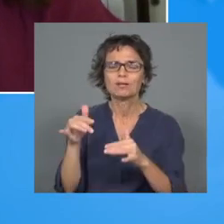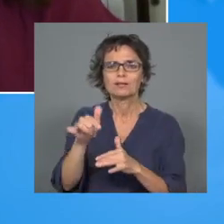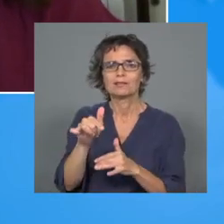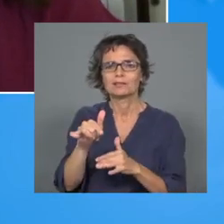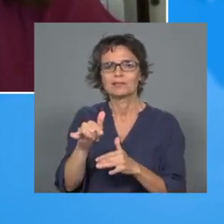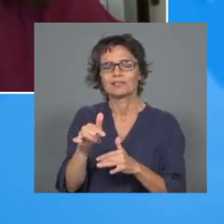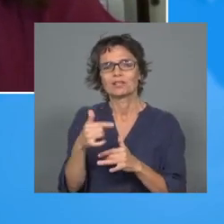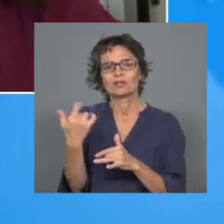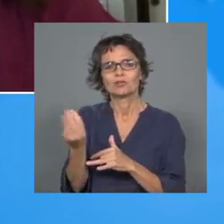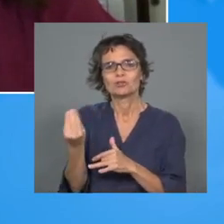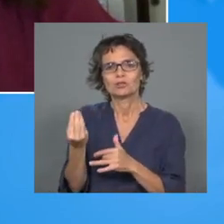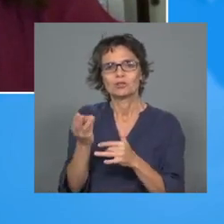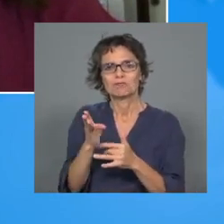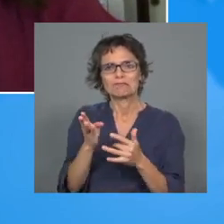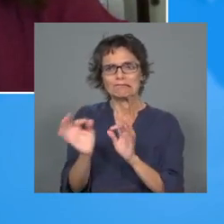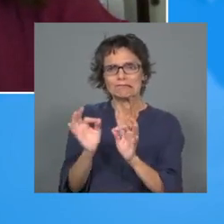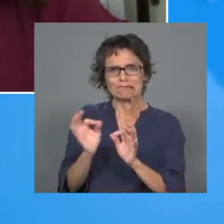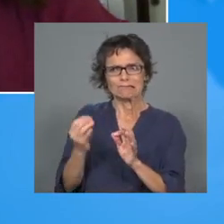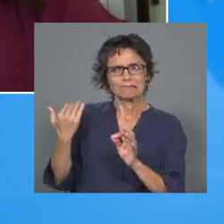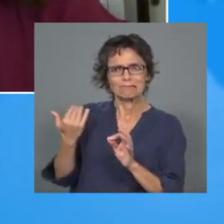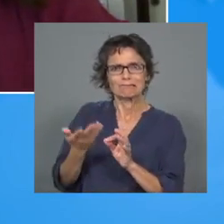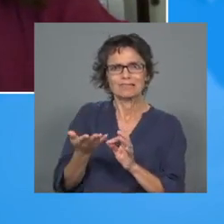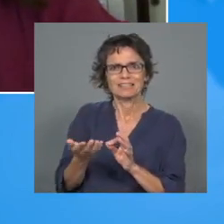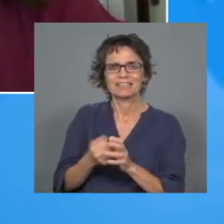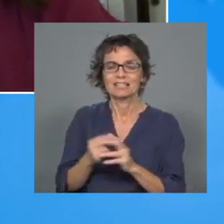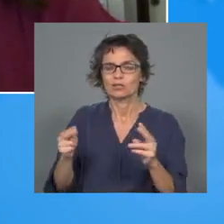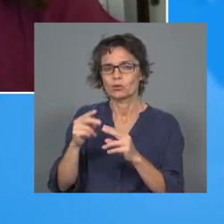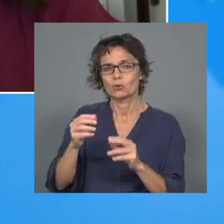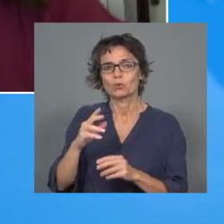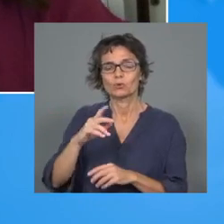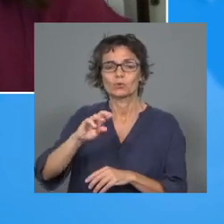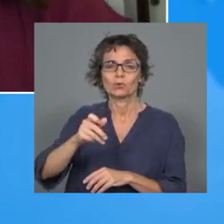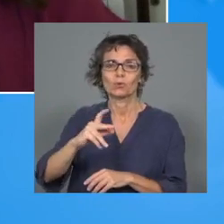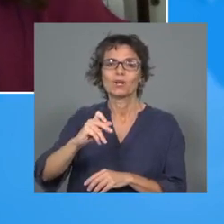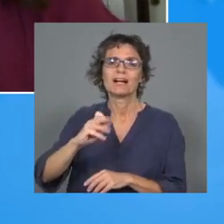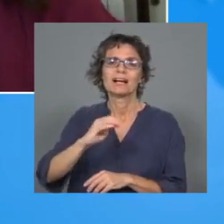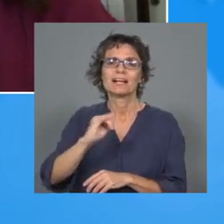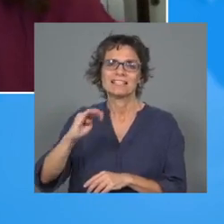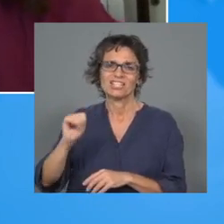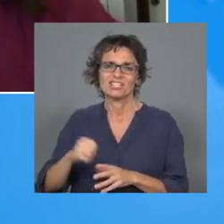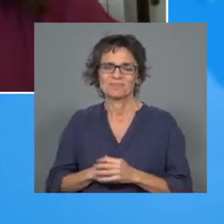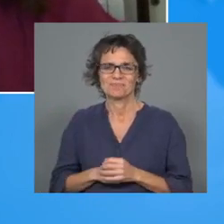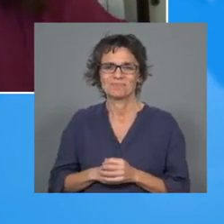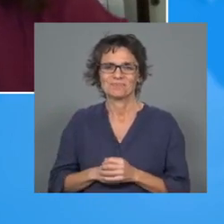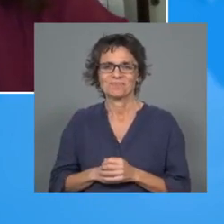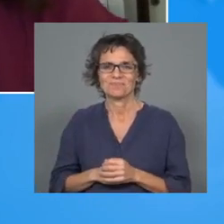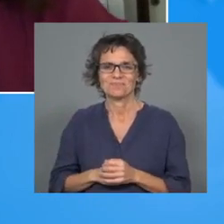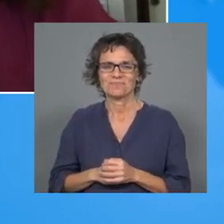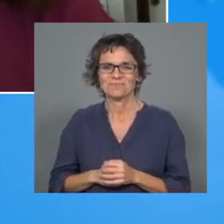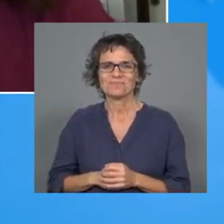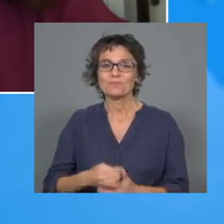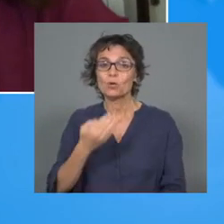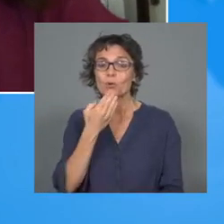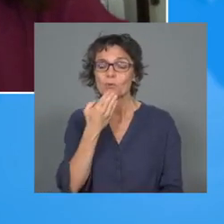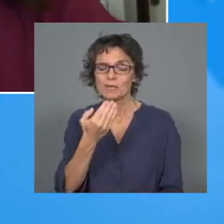vindo a preparar, já há bastante tempo, este encontro de Assis. Olá, boa tarde, obrigada pelo